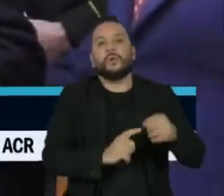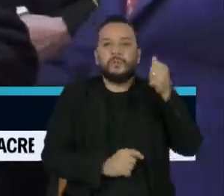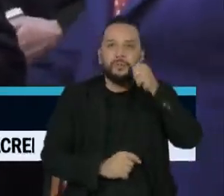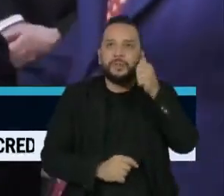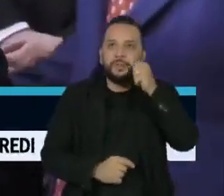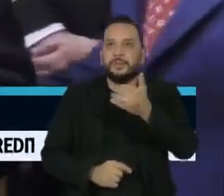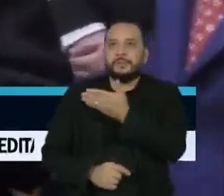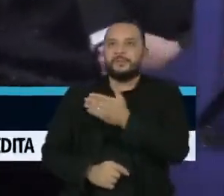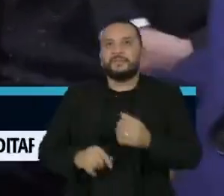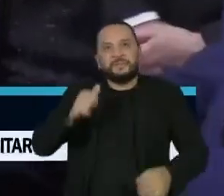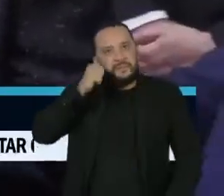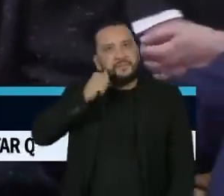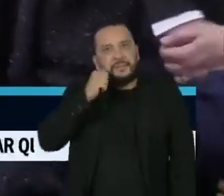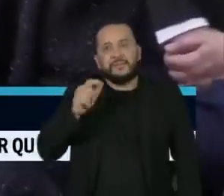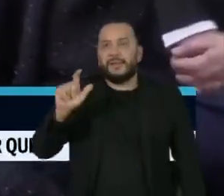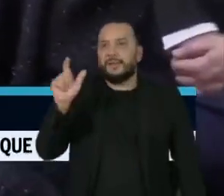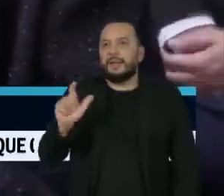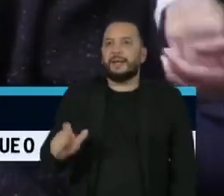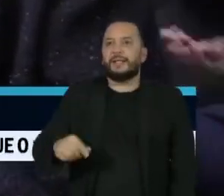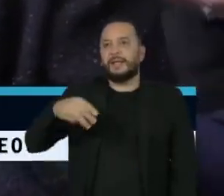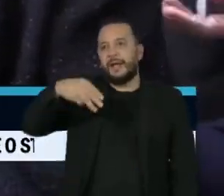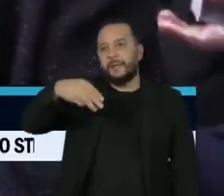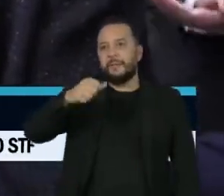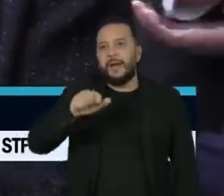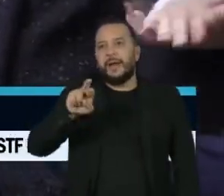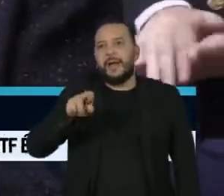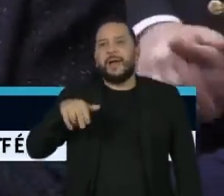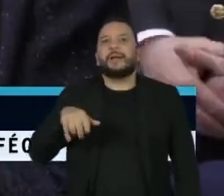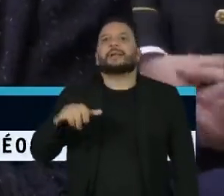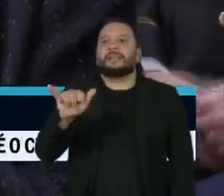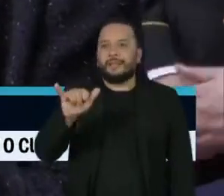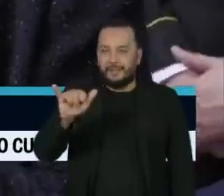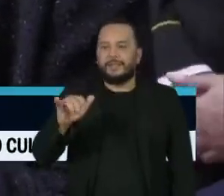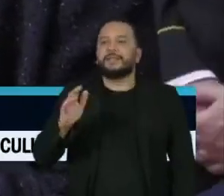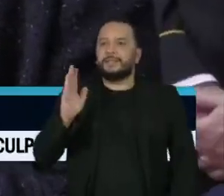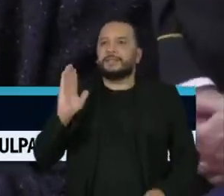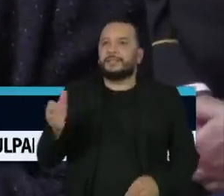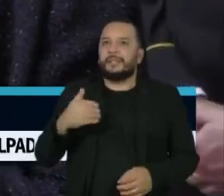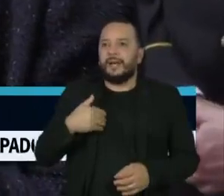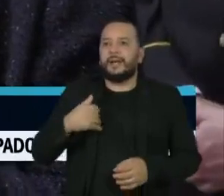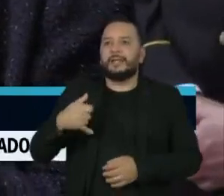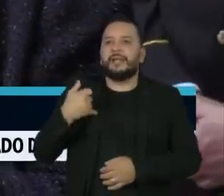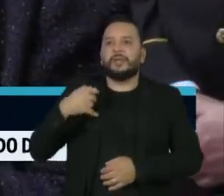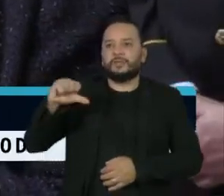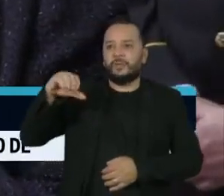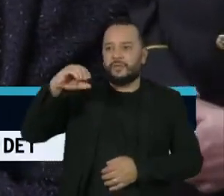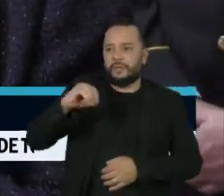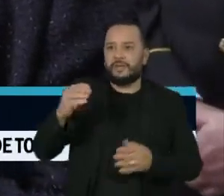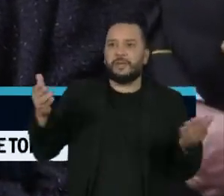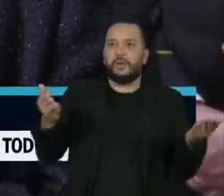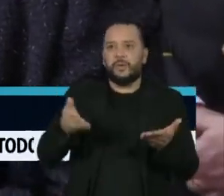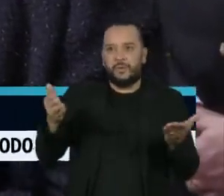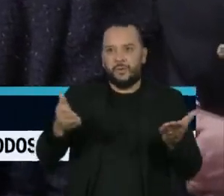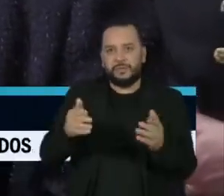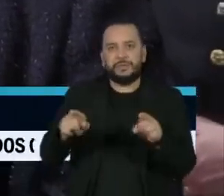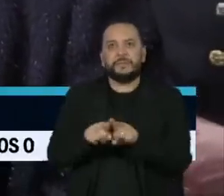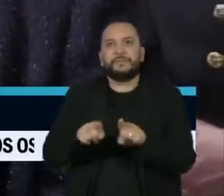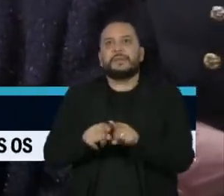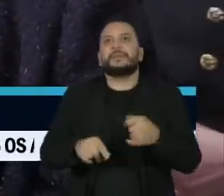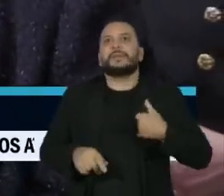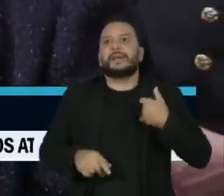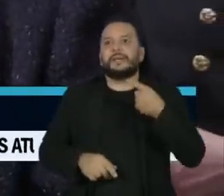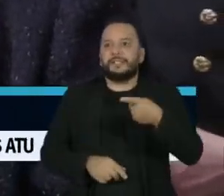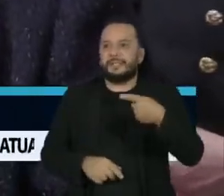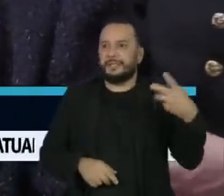A italiana Mary Mion está comemorando dois aniversários, o de 90 anos, completados hoje, e o de 13